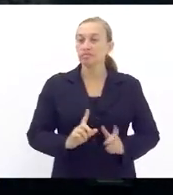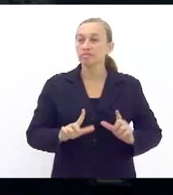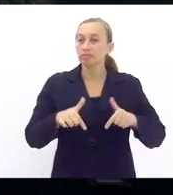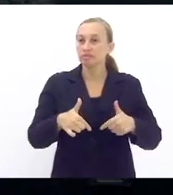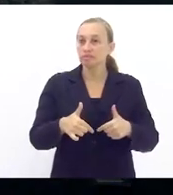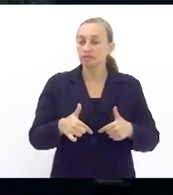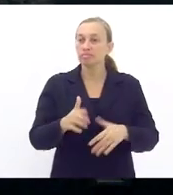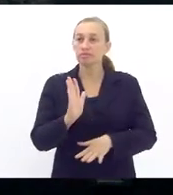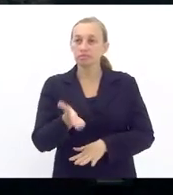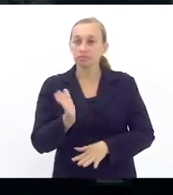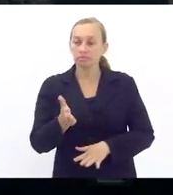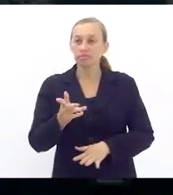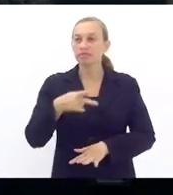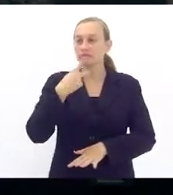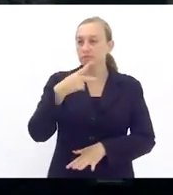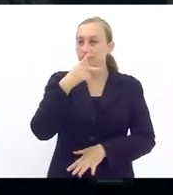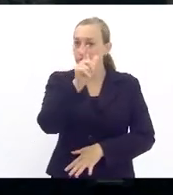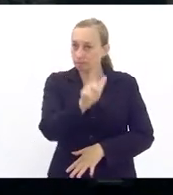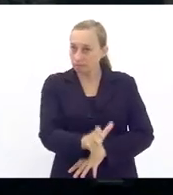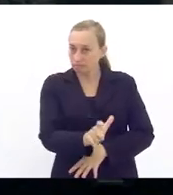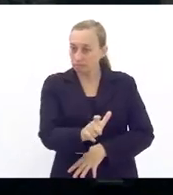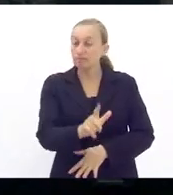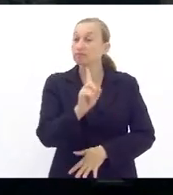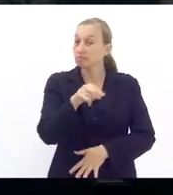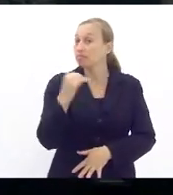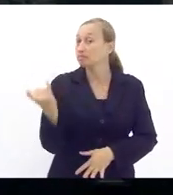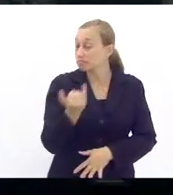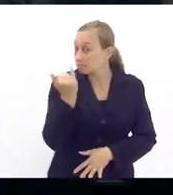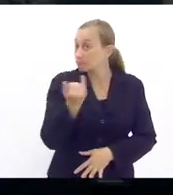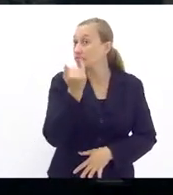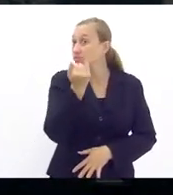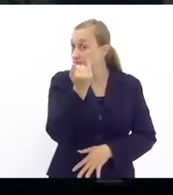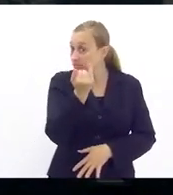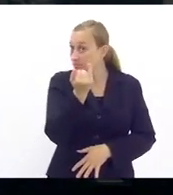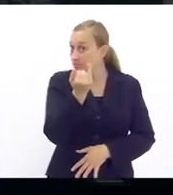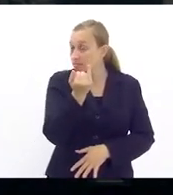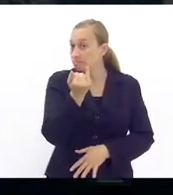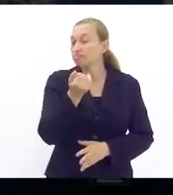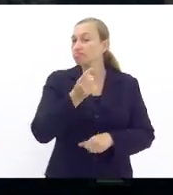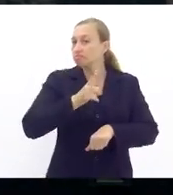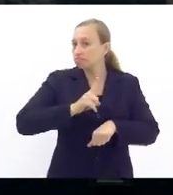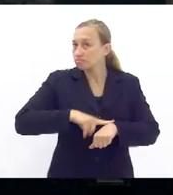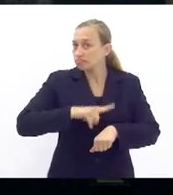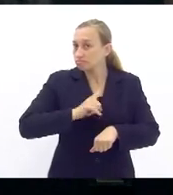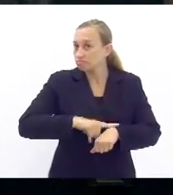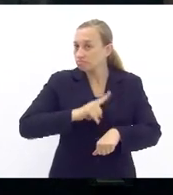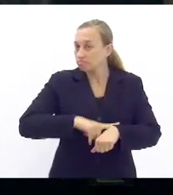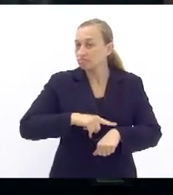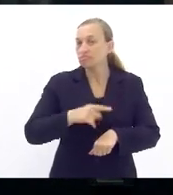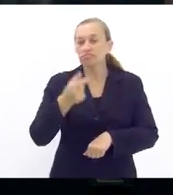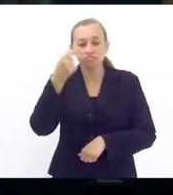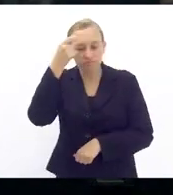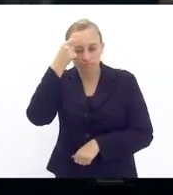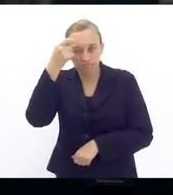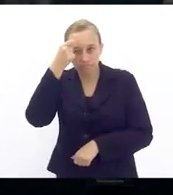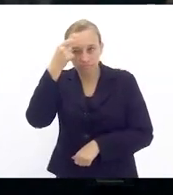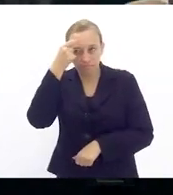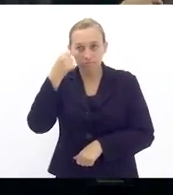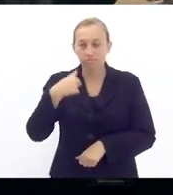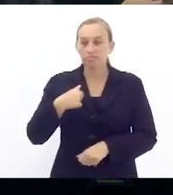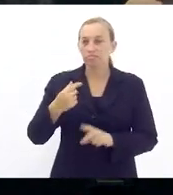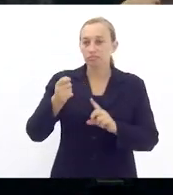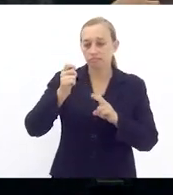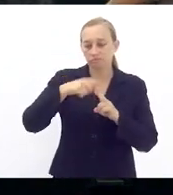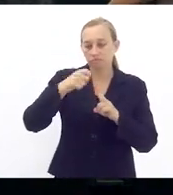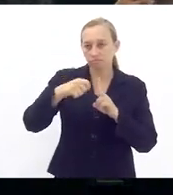foram mencionadas pela senhora que eu acho extremamente importante desde o momento que eu tomei ciência né eu tô há dois meses